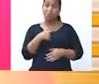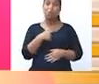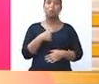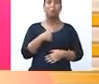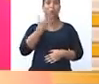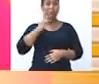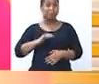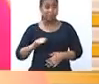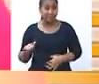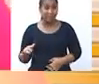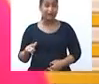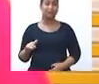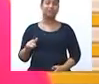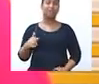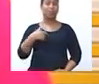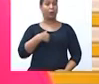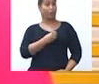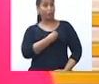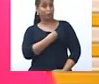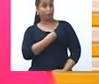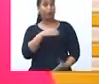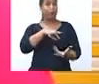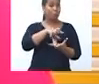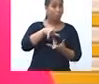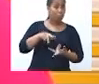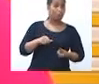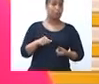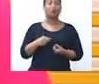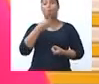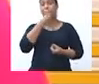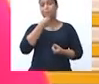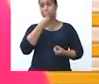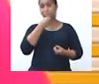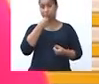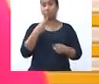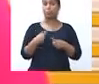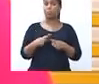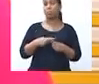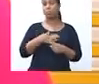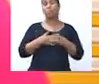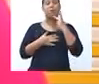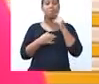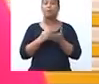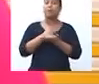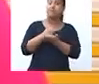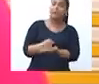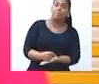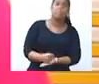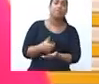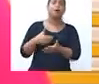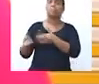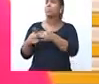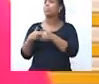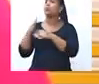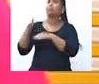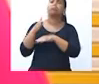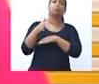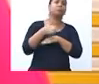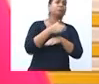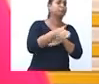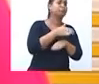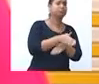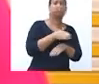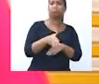quando criança, eu acho que vivi num mundo mais masculino. Por quê? Meu pai me levava para todo lugar, ele não